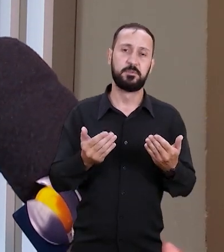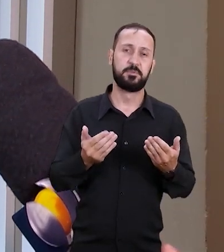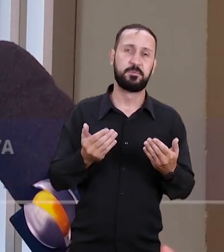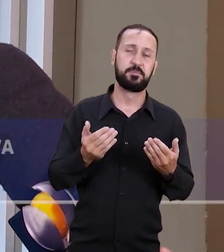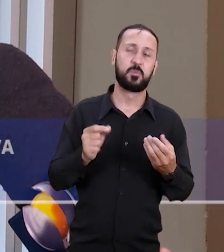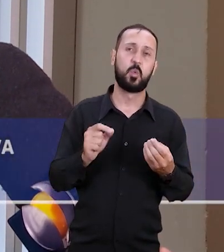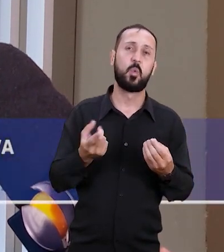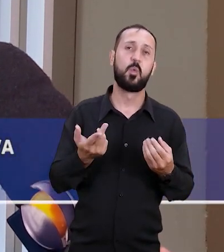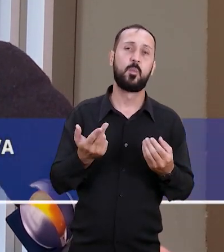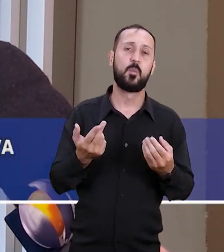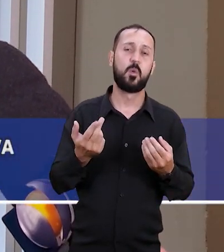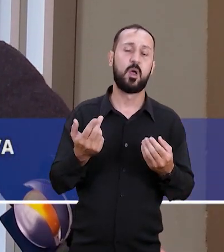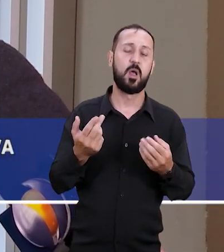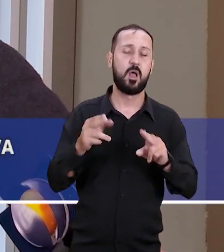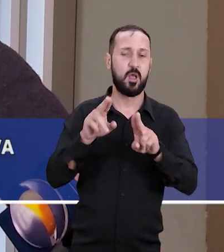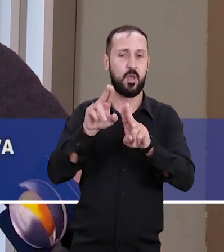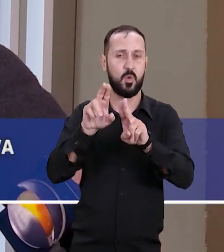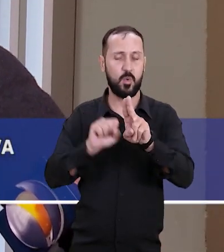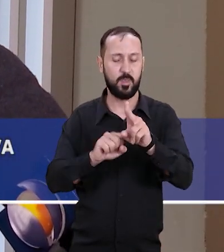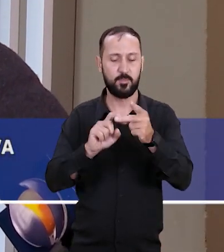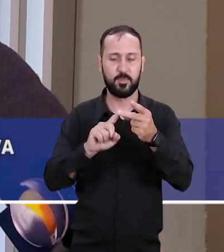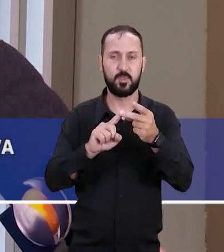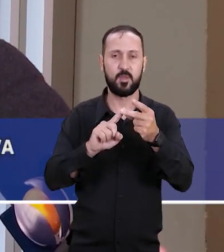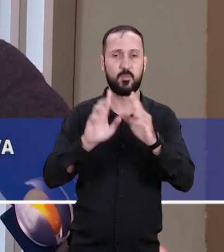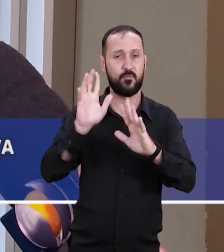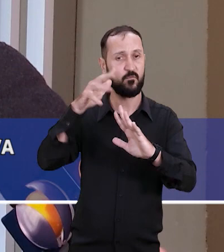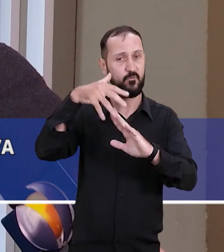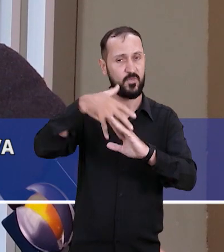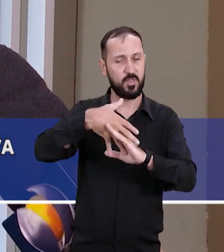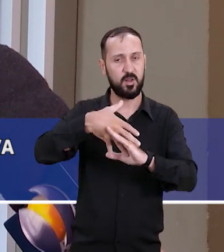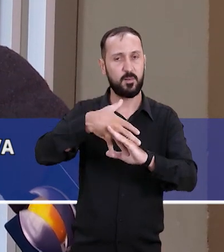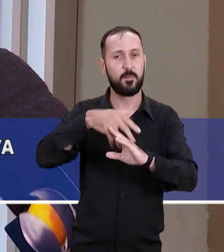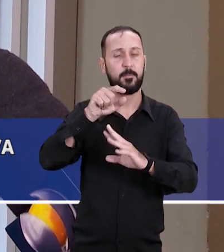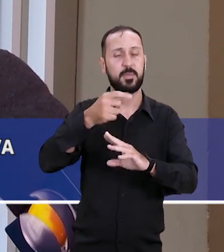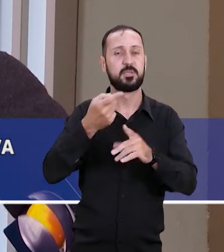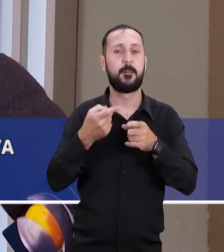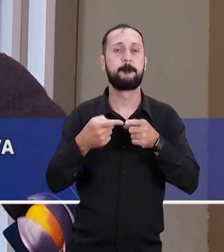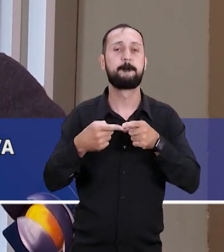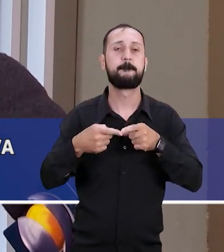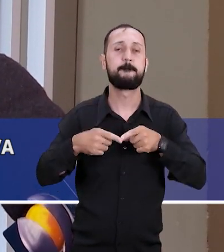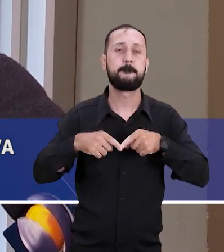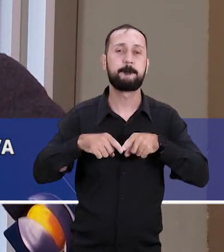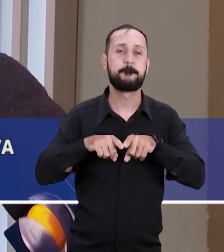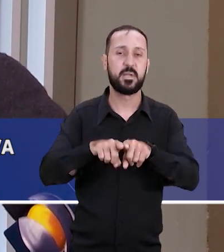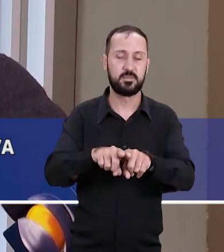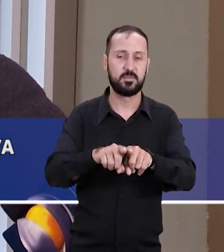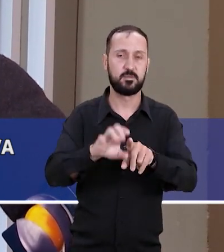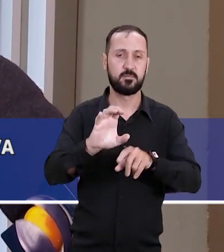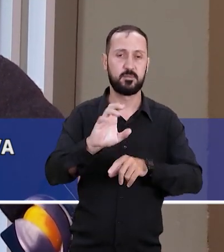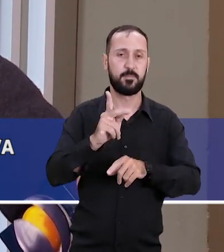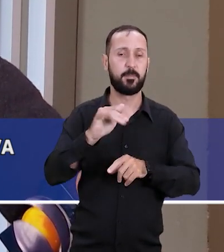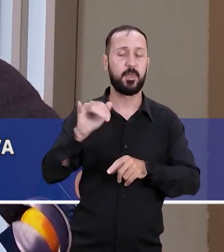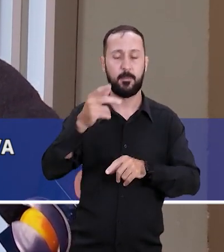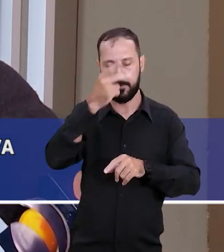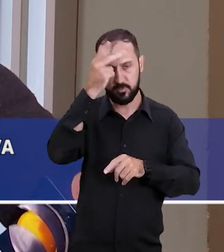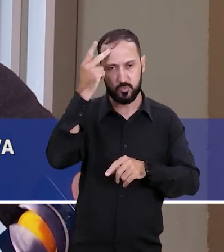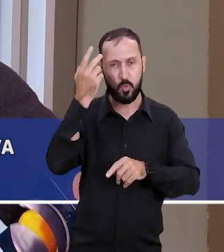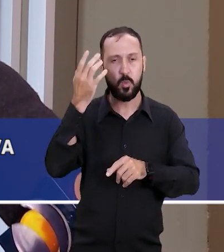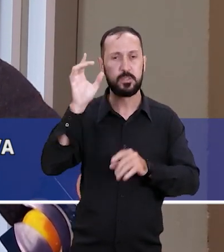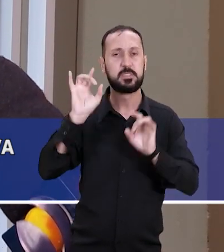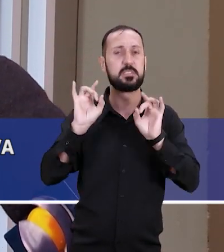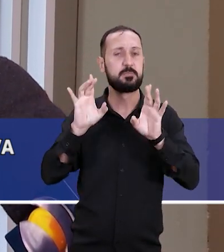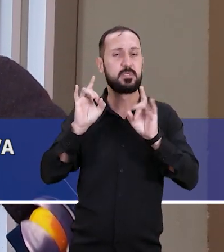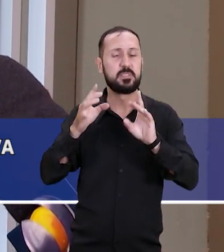hoje como a Universidade Estadual, a Universidade Federal, para serem parceiras aqui da CPI